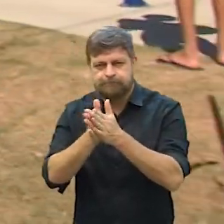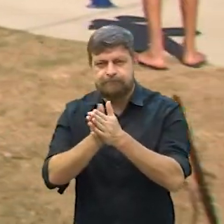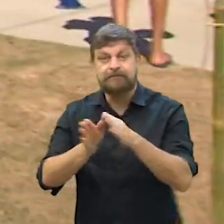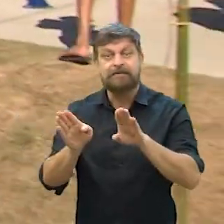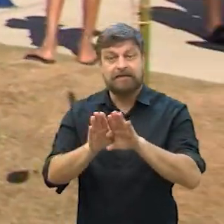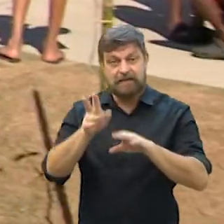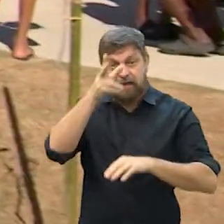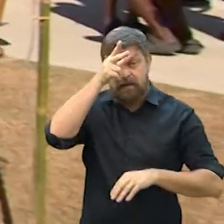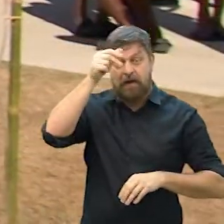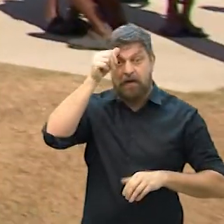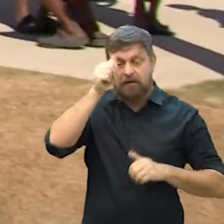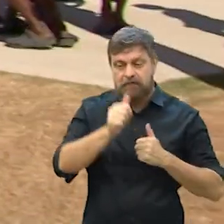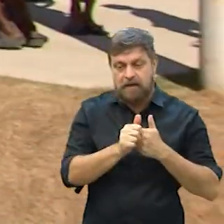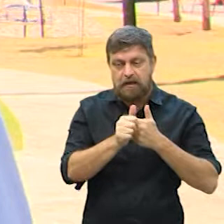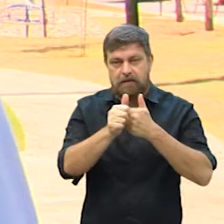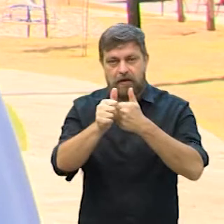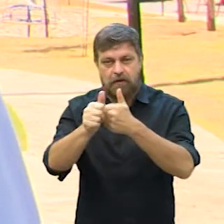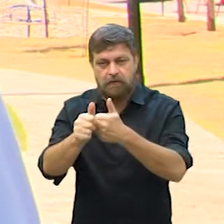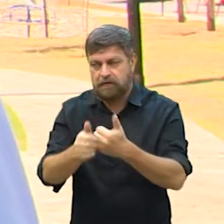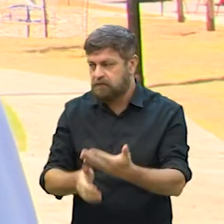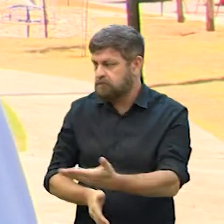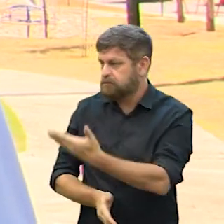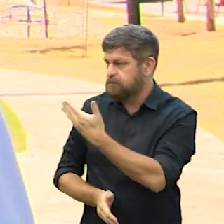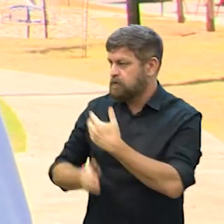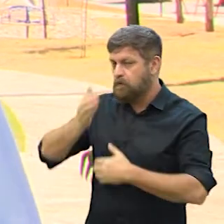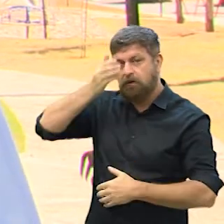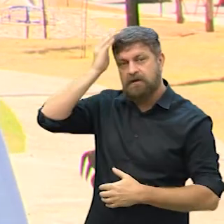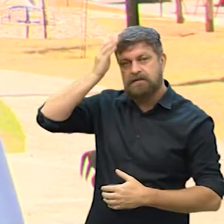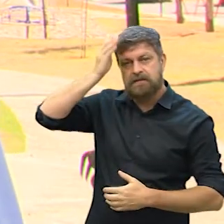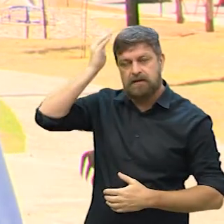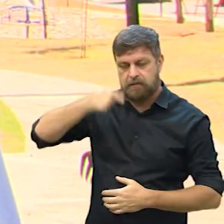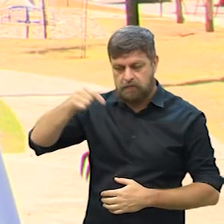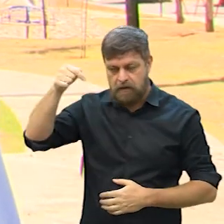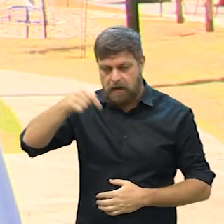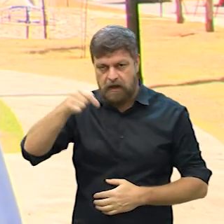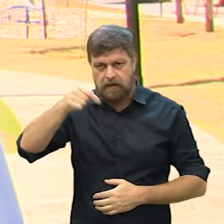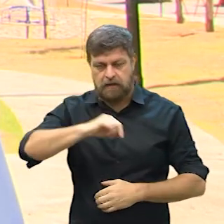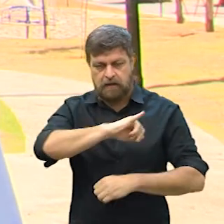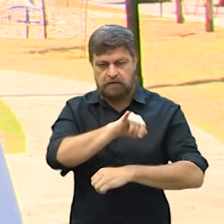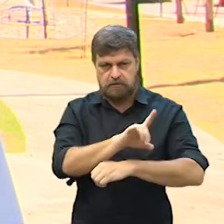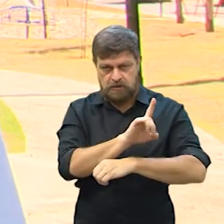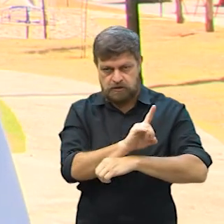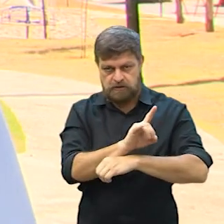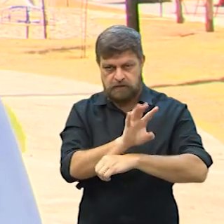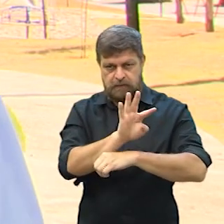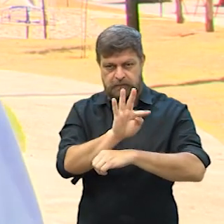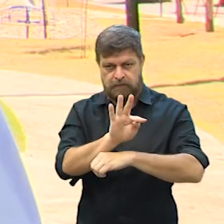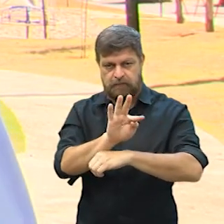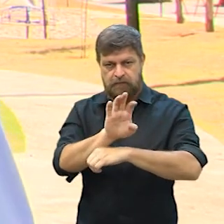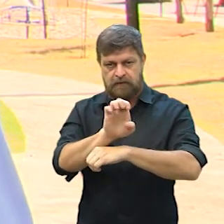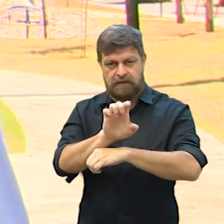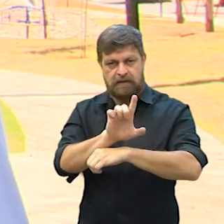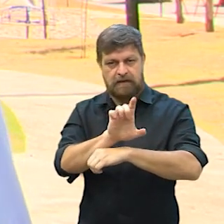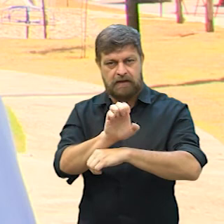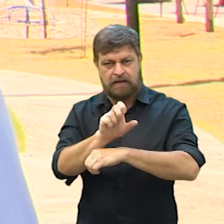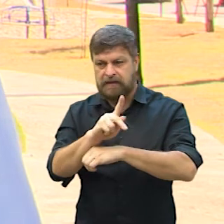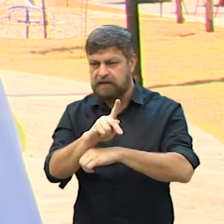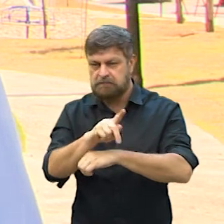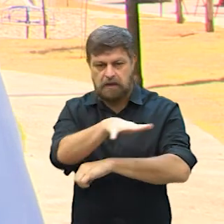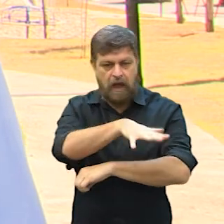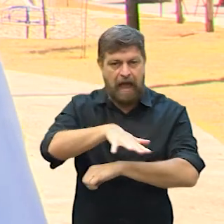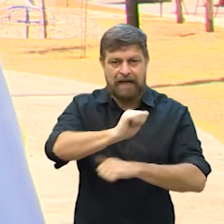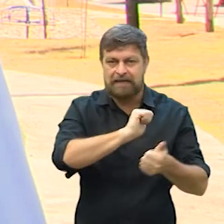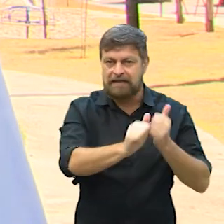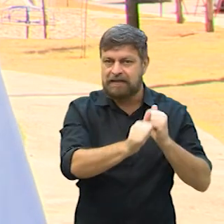e acompanhada do prefeito de Campinas Dário saadi olha aqui no Jardim Telesp nós temos quase não tínhamos área de